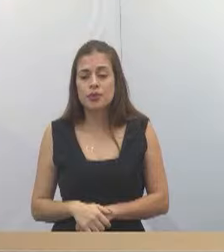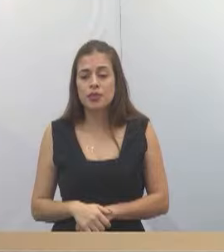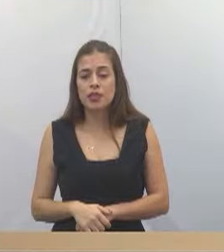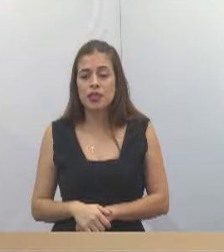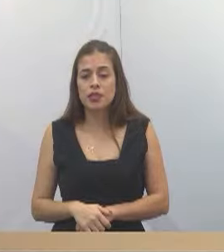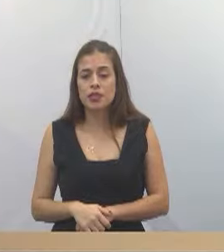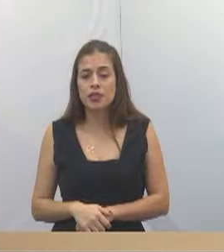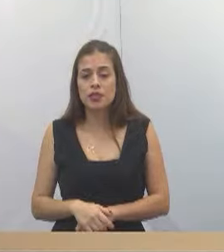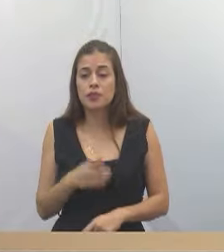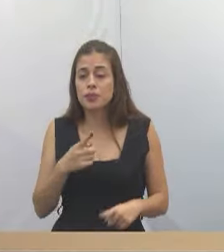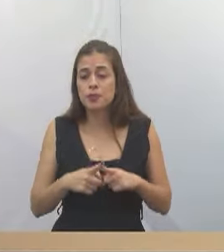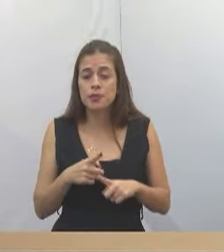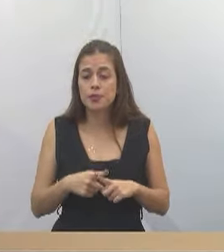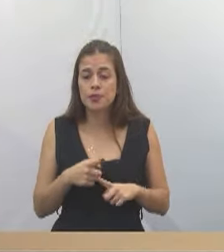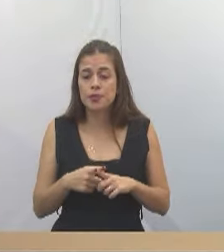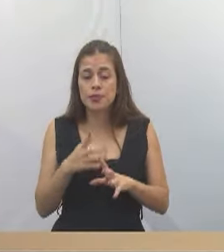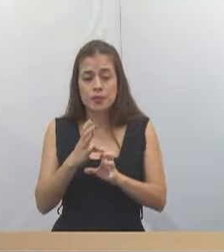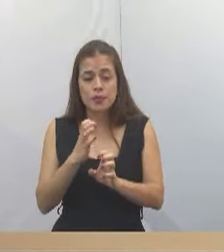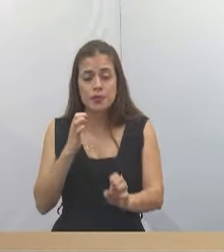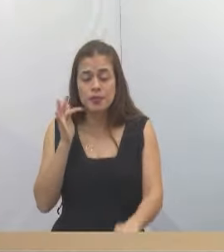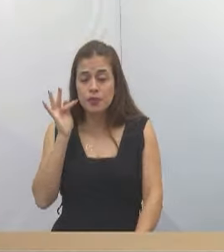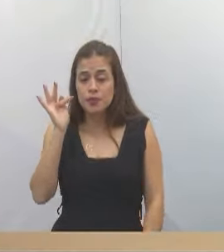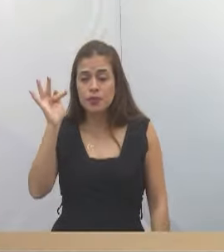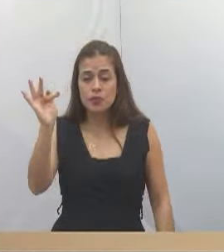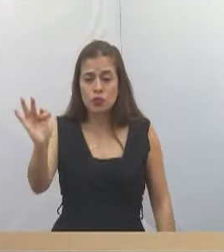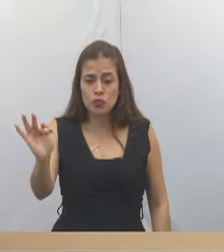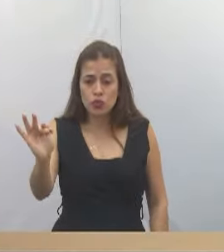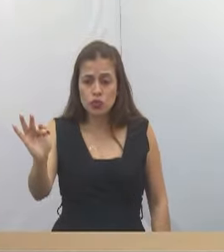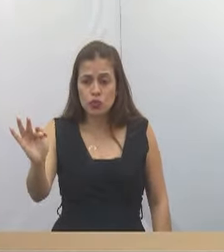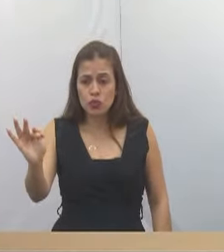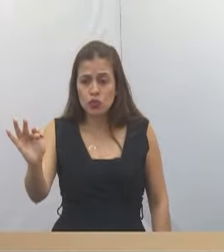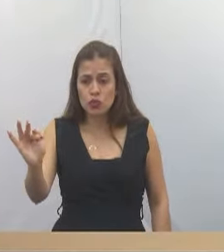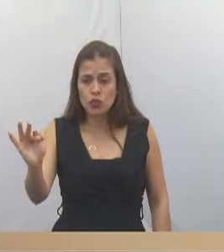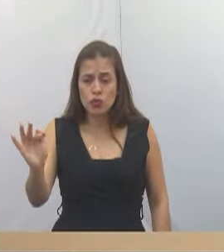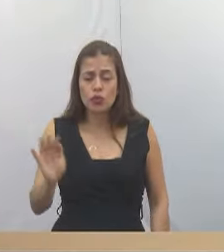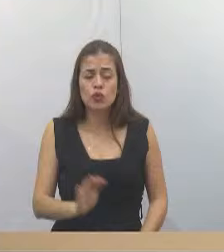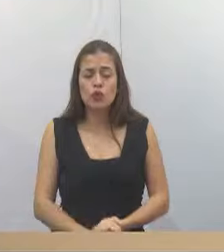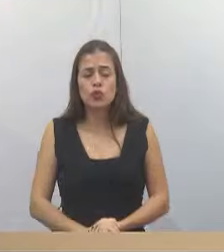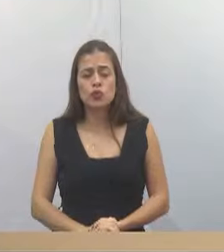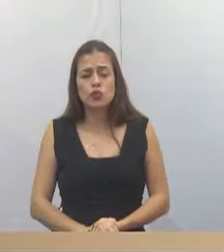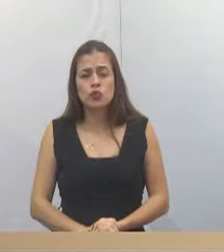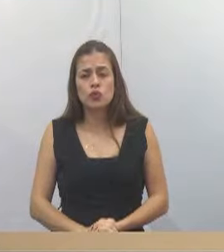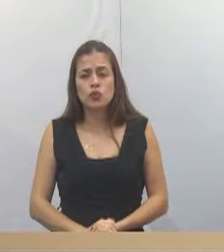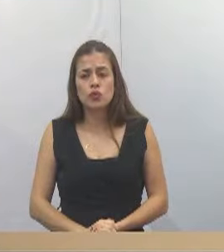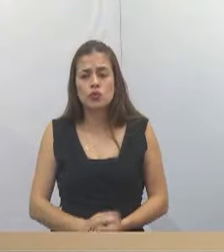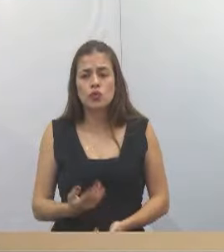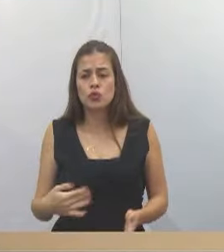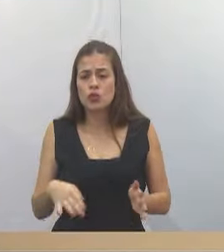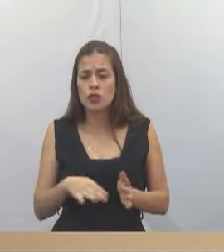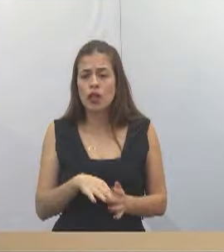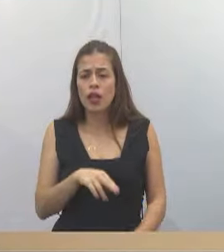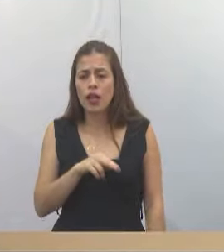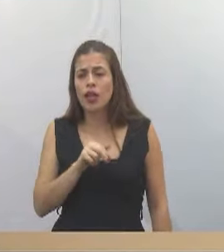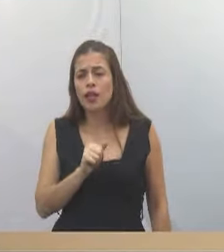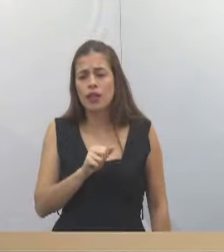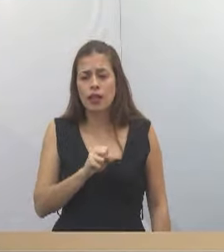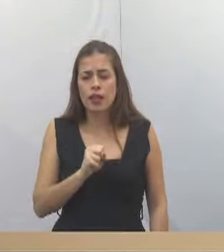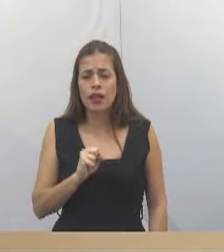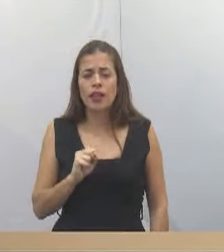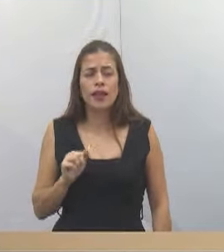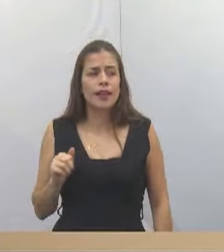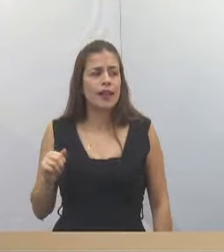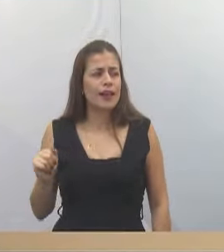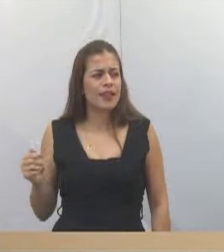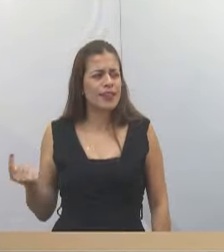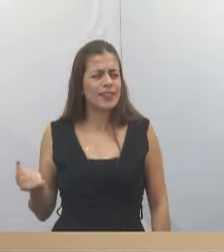Então, por que que os engenheiros do futuro, da NASA do futuro, não espera a NASA vir aqui para ver, crie